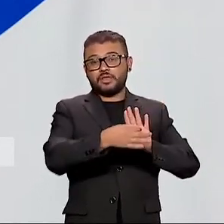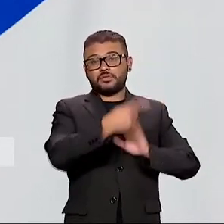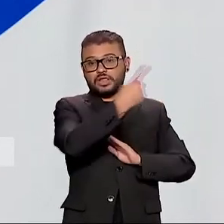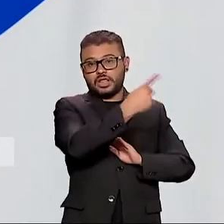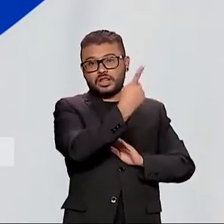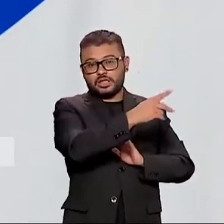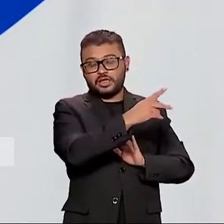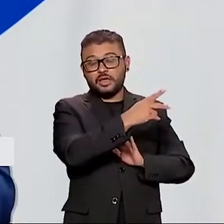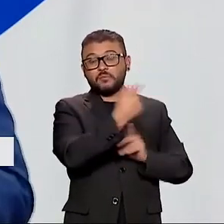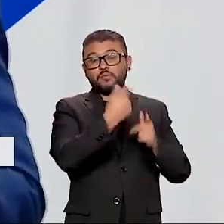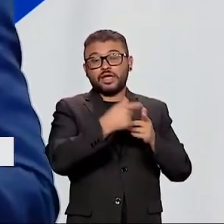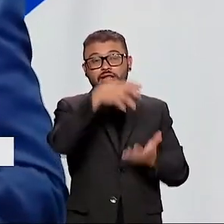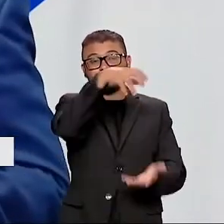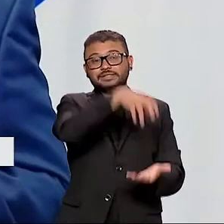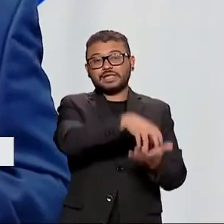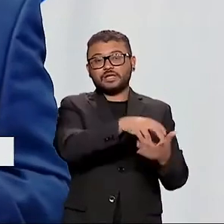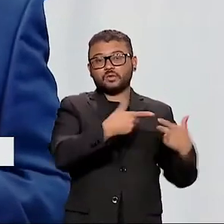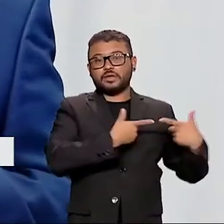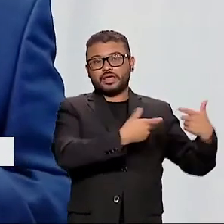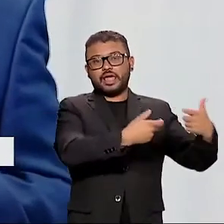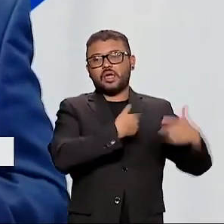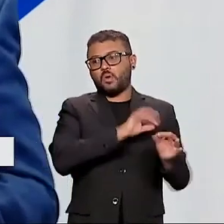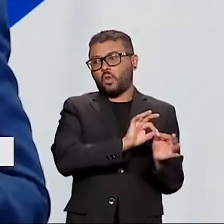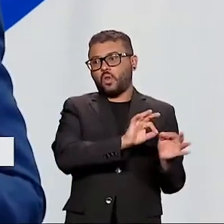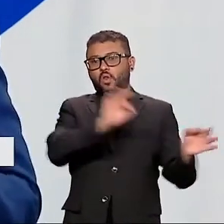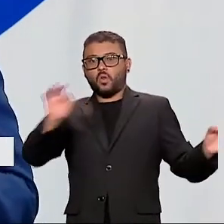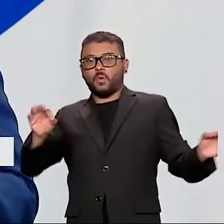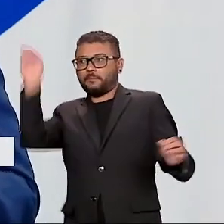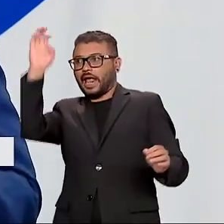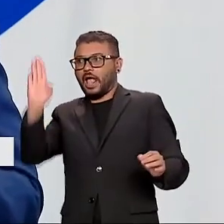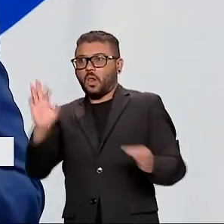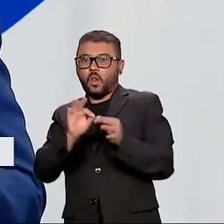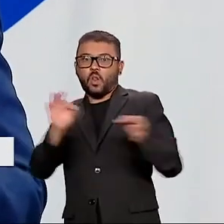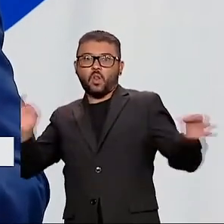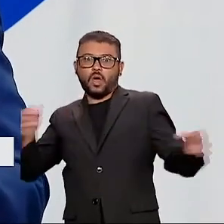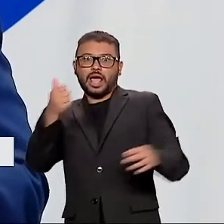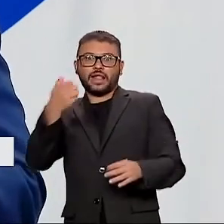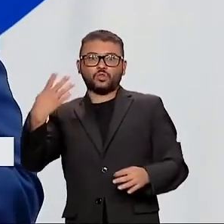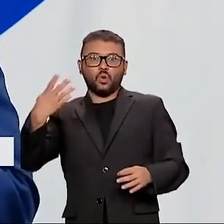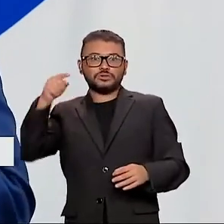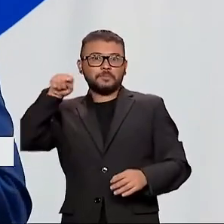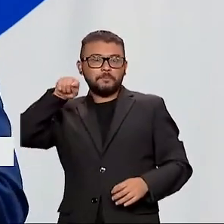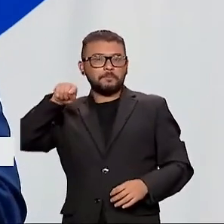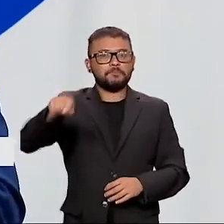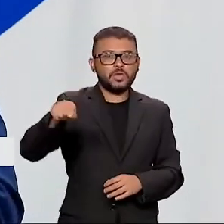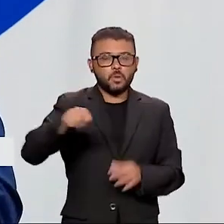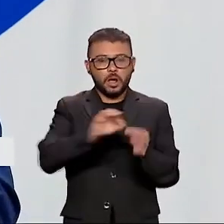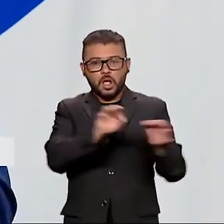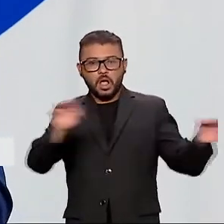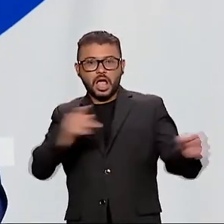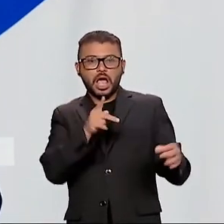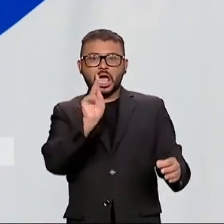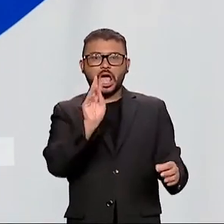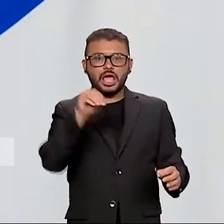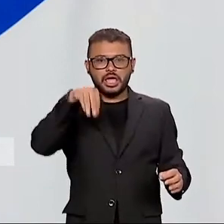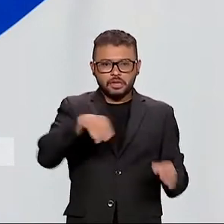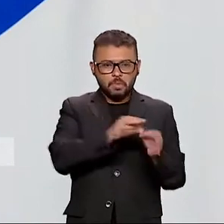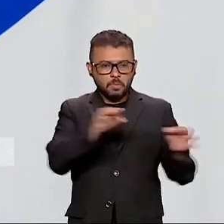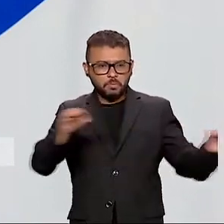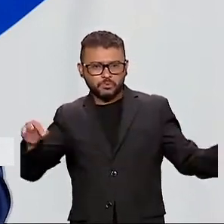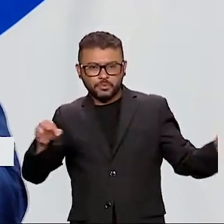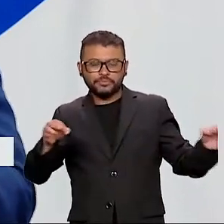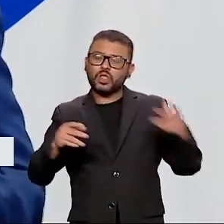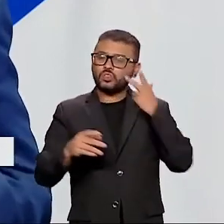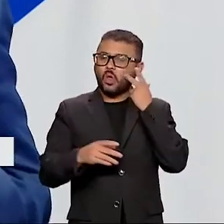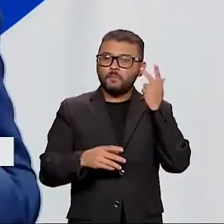guerra. Eu estou a 14 mil quilômetros de distância. Então, é muito normal que eles